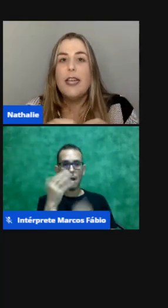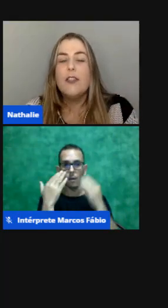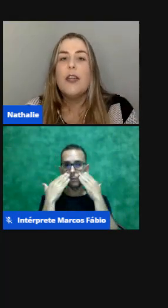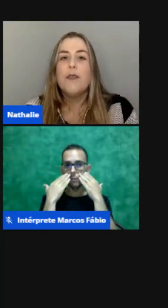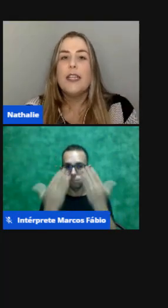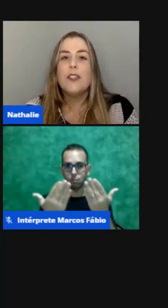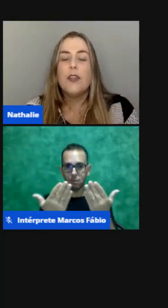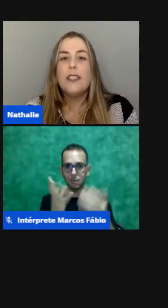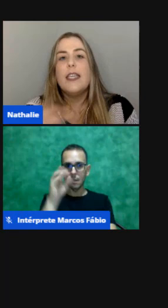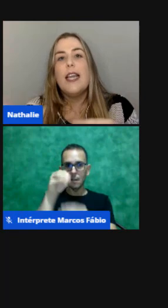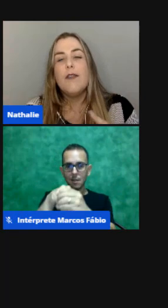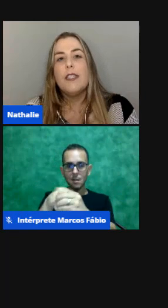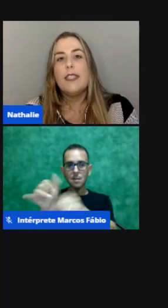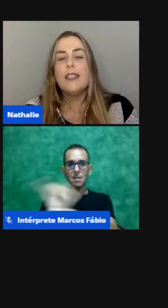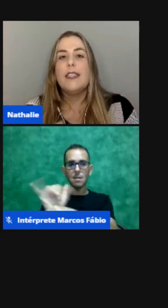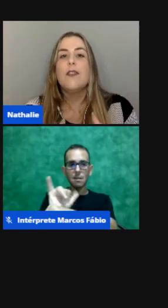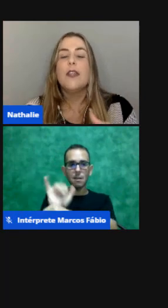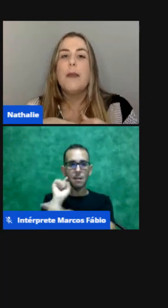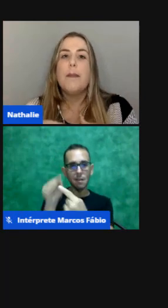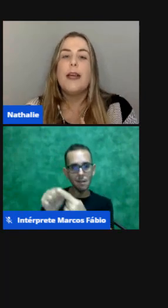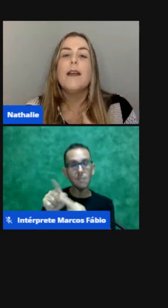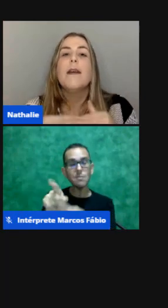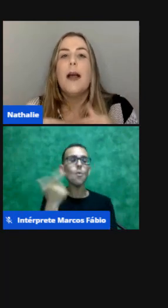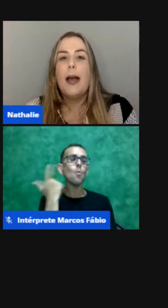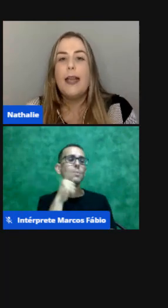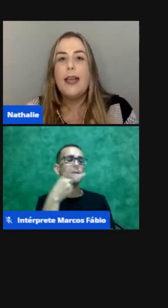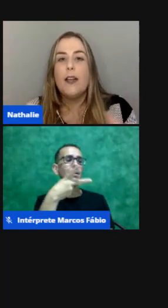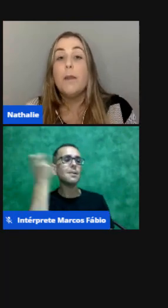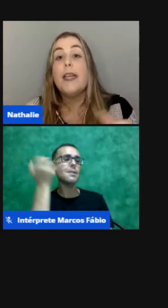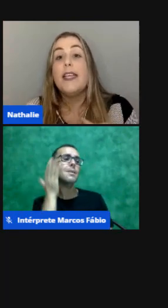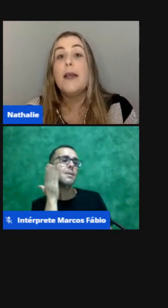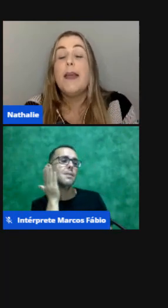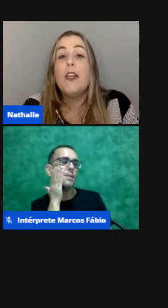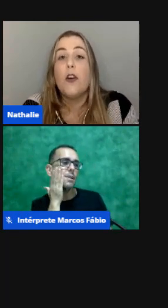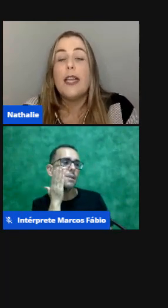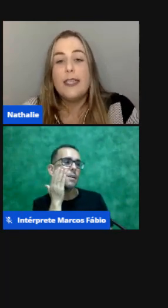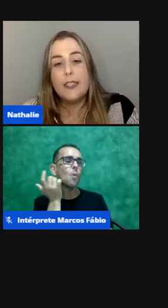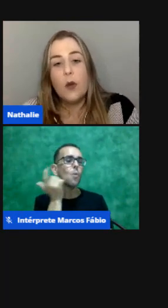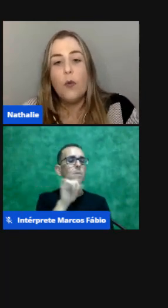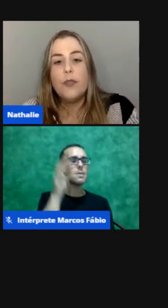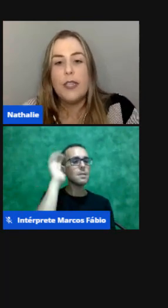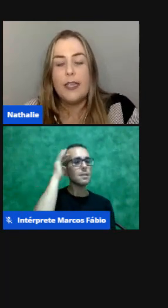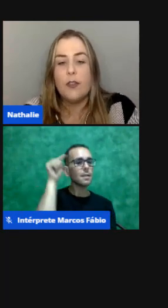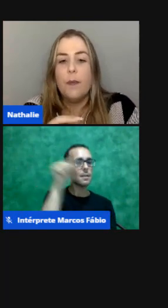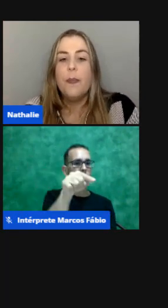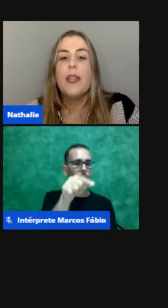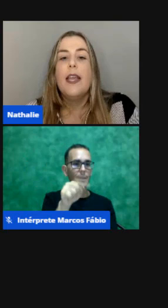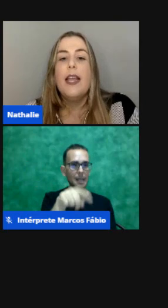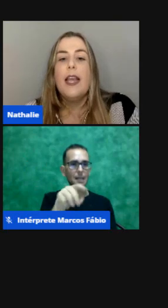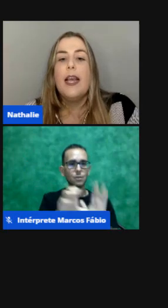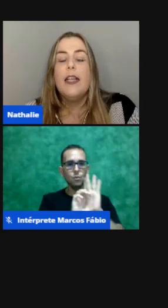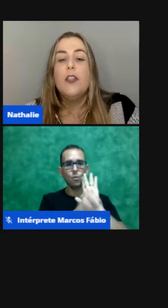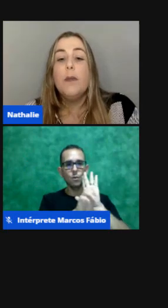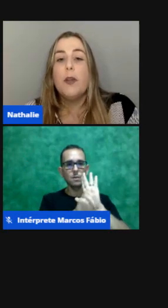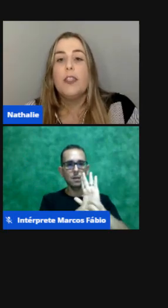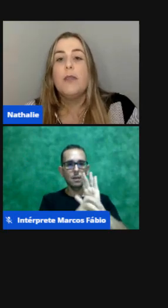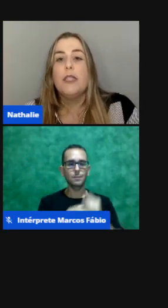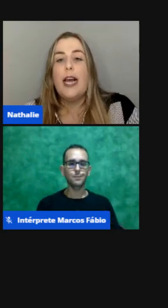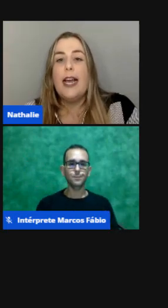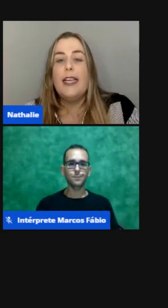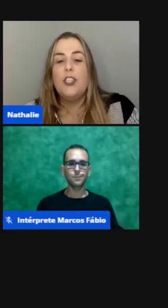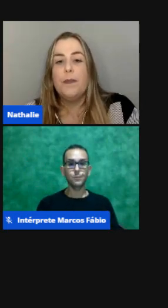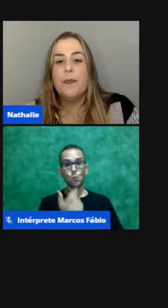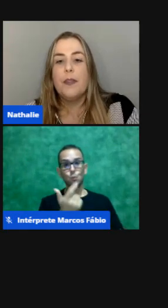canal, né, do Reflexões, e aí vocês assistam também para compreender melhor esse conceito. No